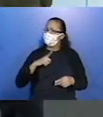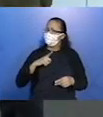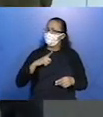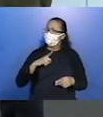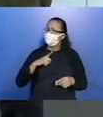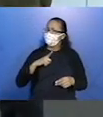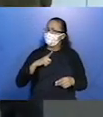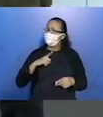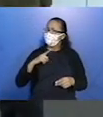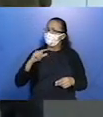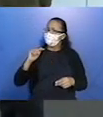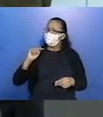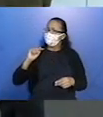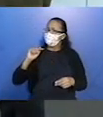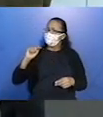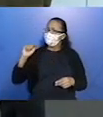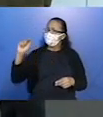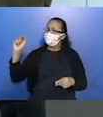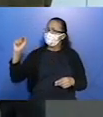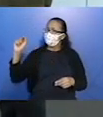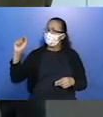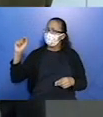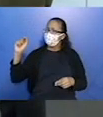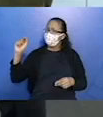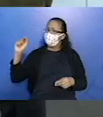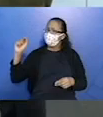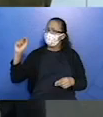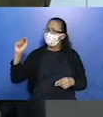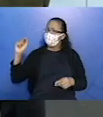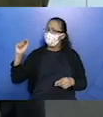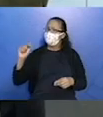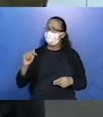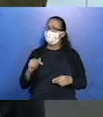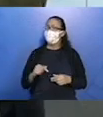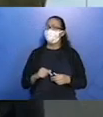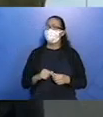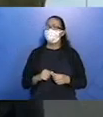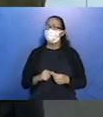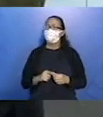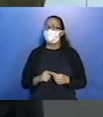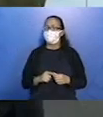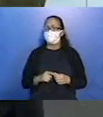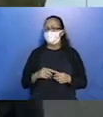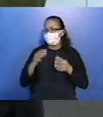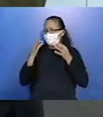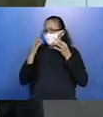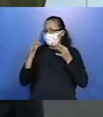certa sequência entre esses aqui? Percebam.